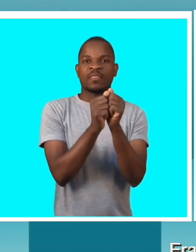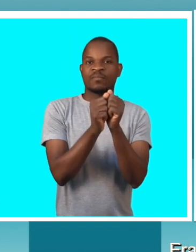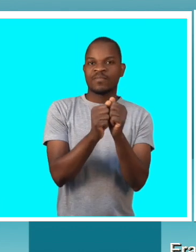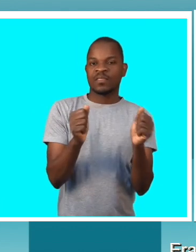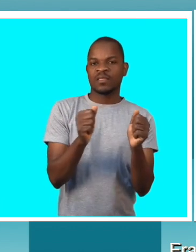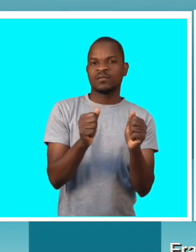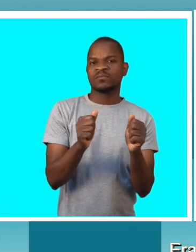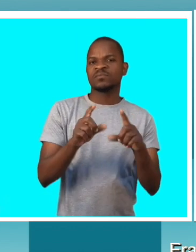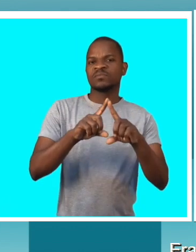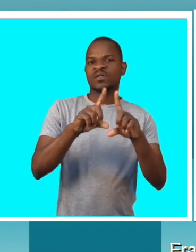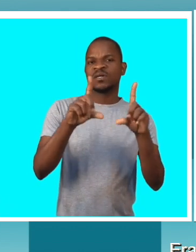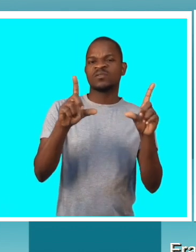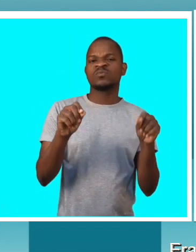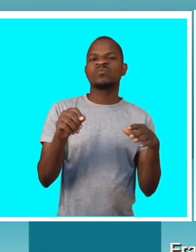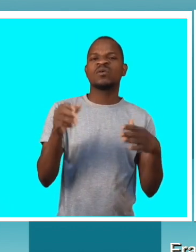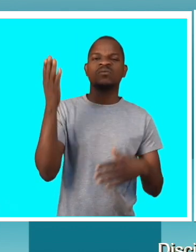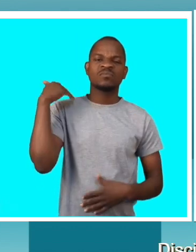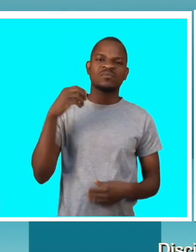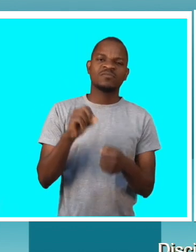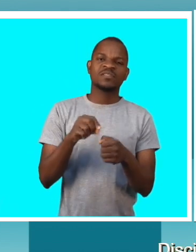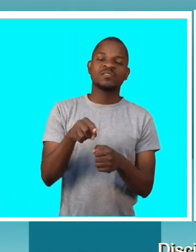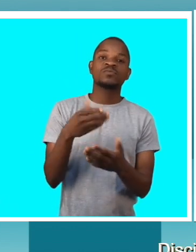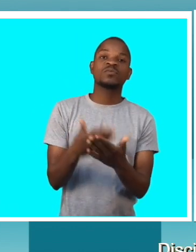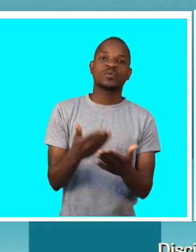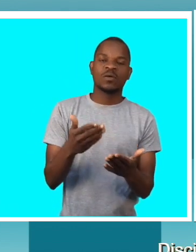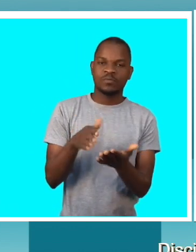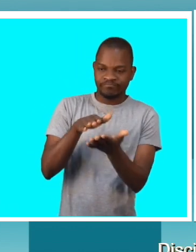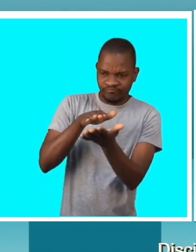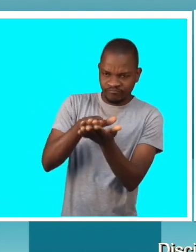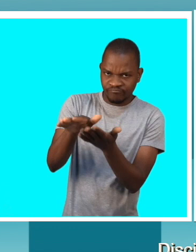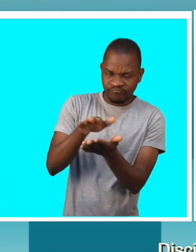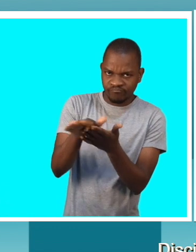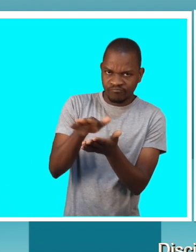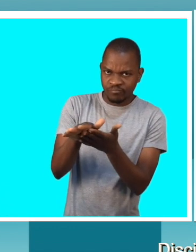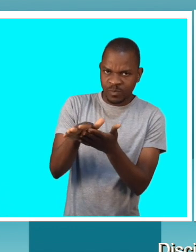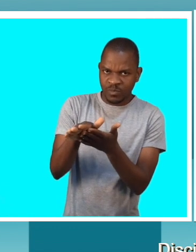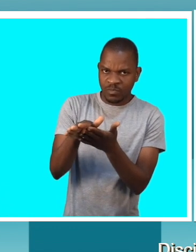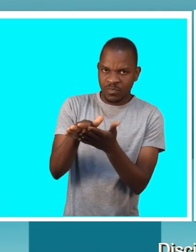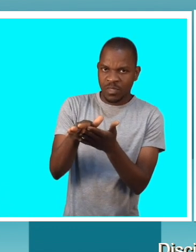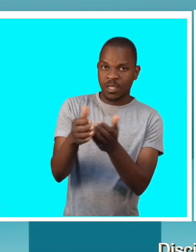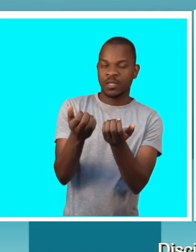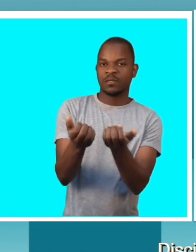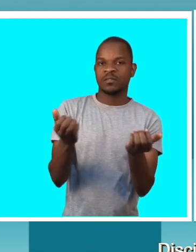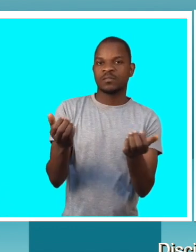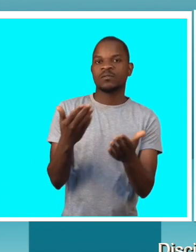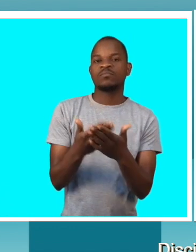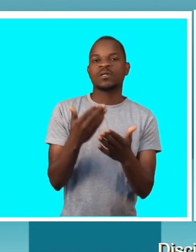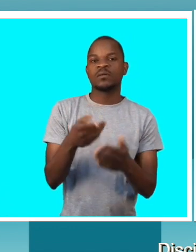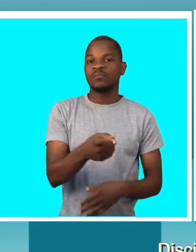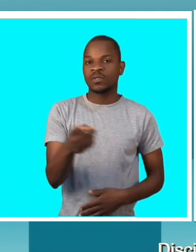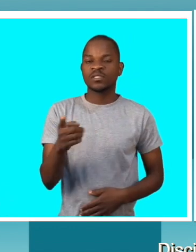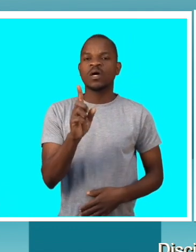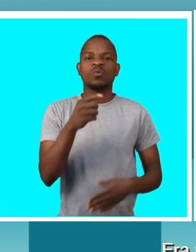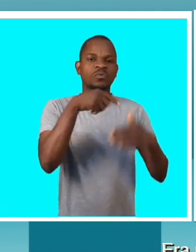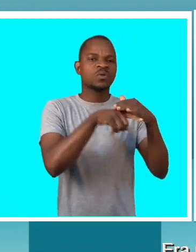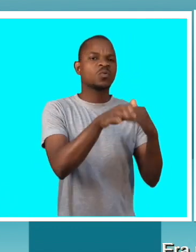questão de disciplinar. Disciplinar as crianças para que não se fosse penetrar nos lugares